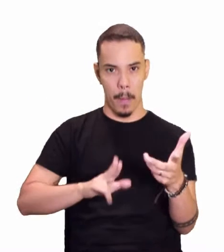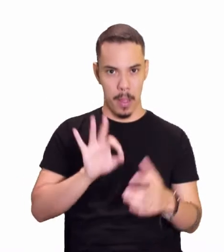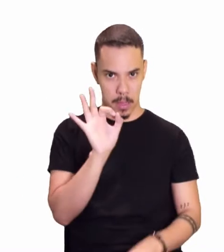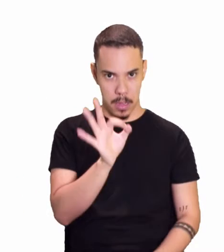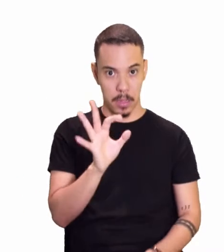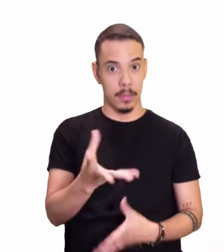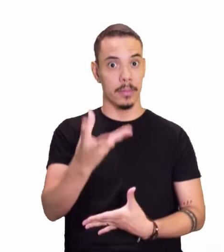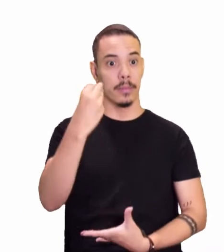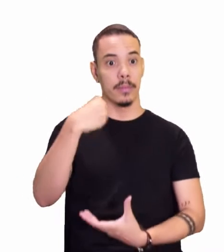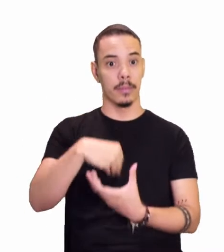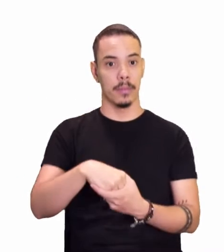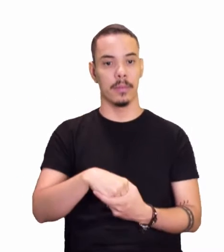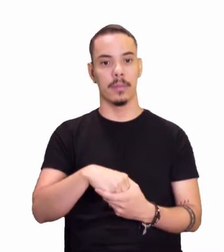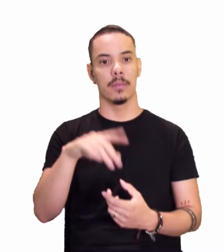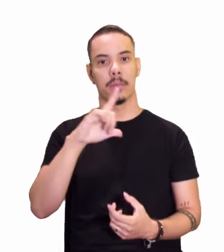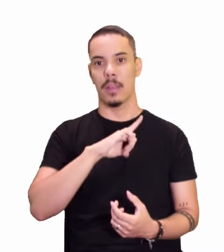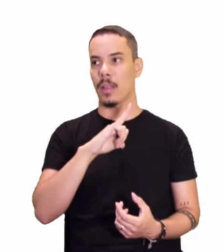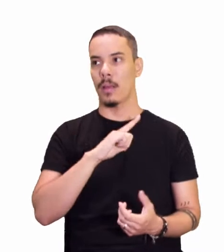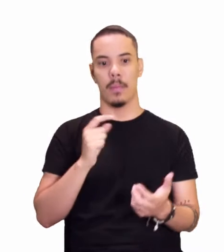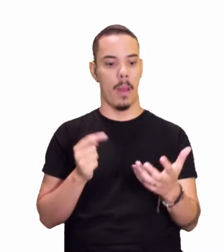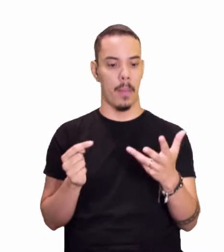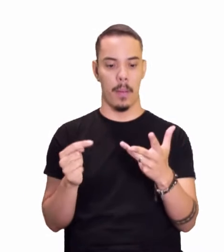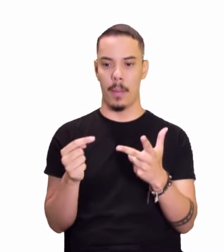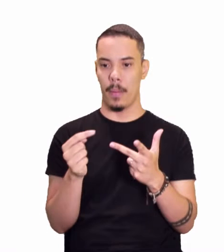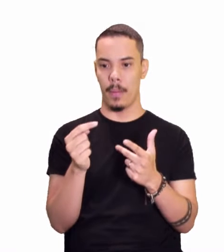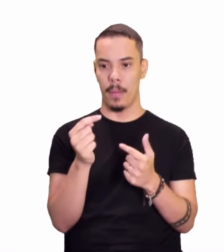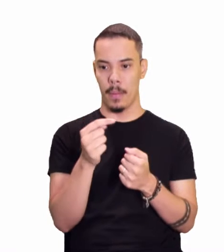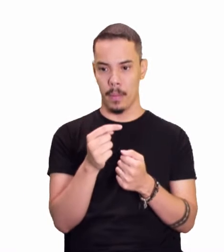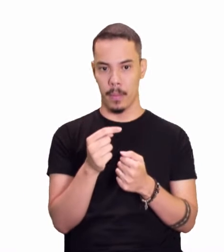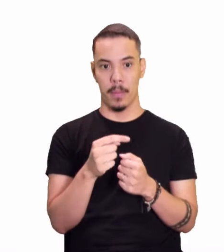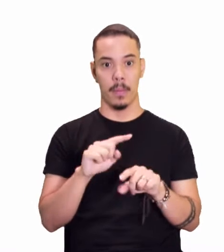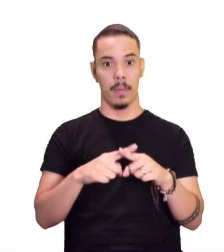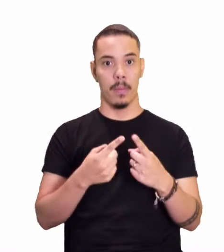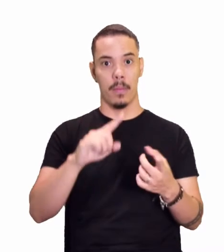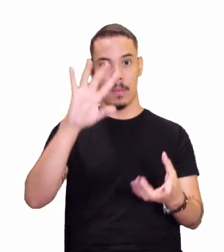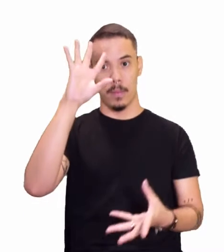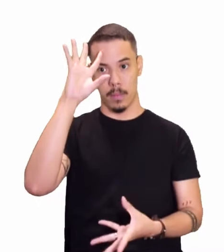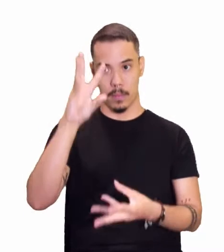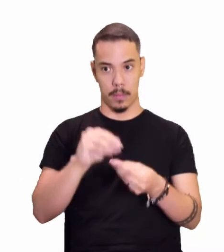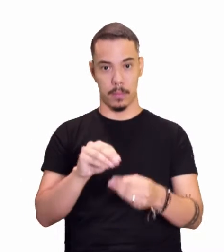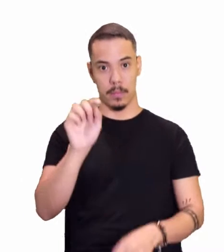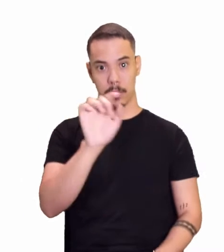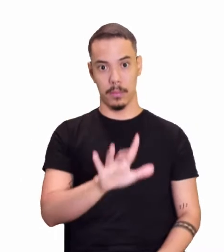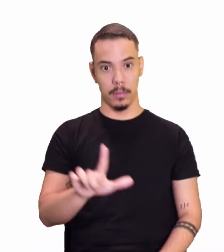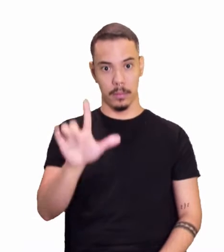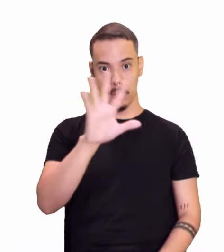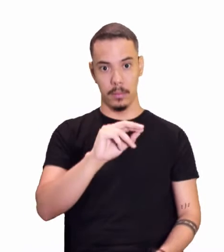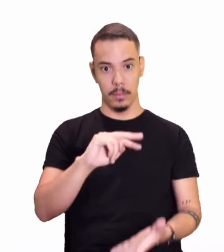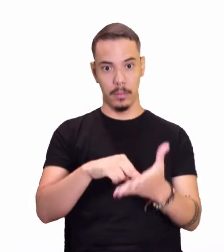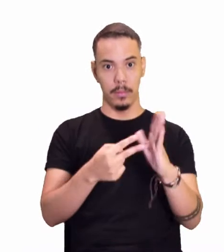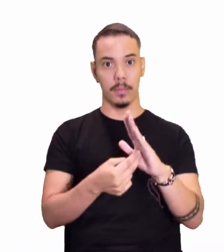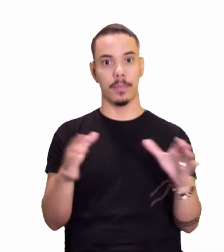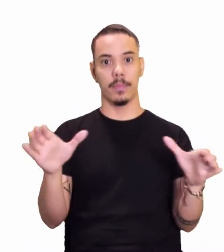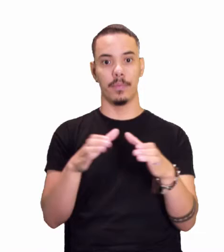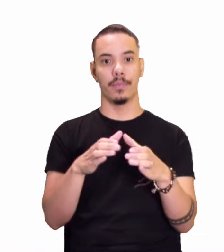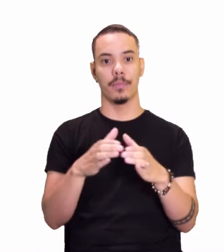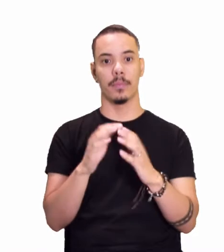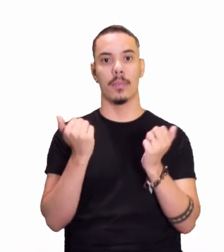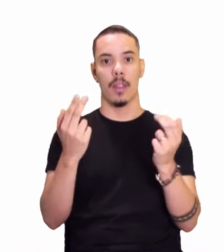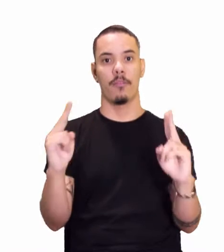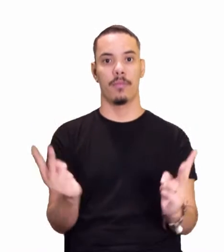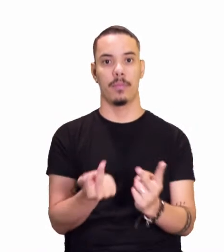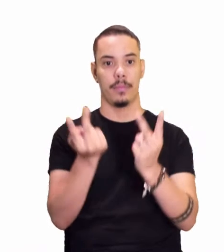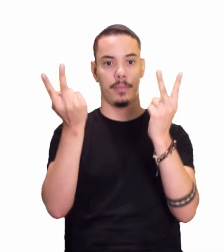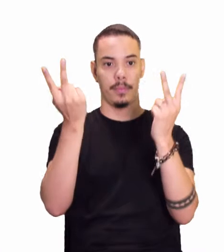Está nela diversas concepções. Em geral, ela corresponde a um conjunto de valores,